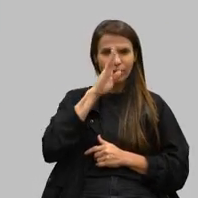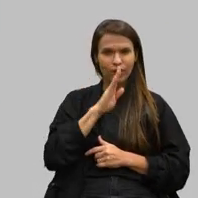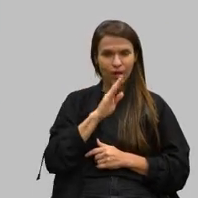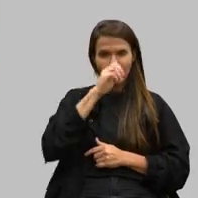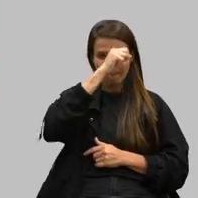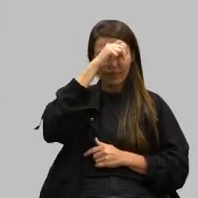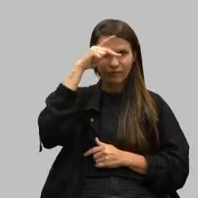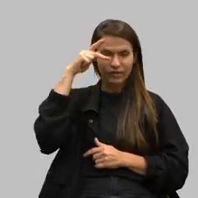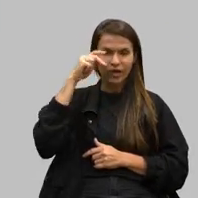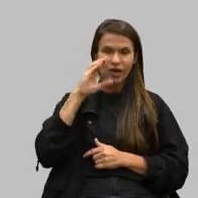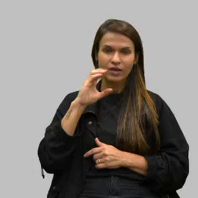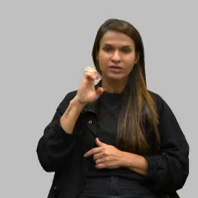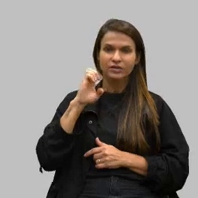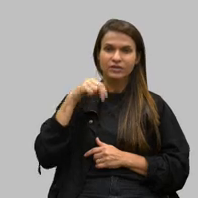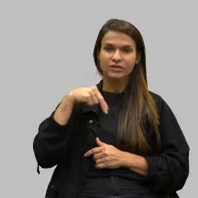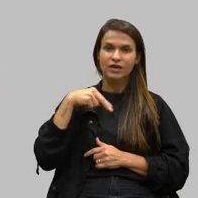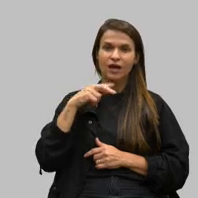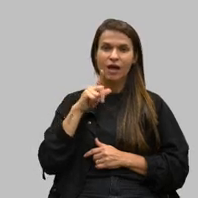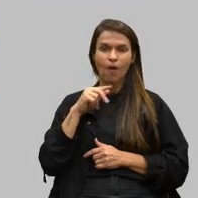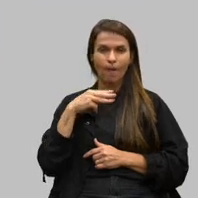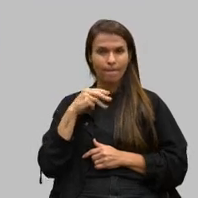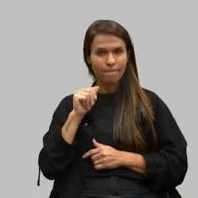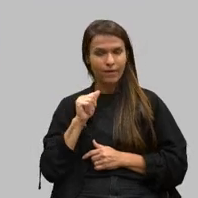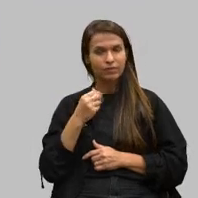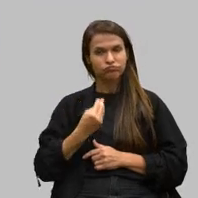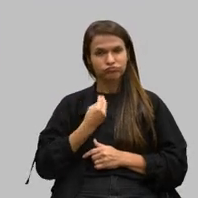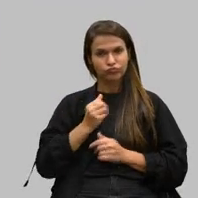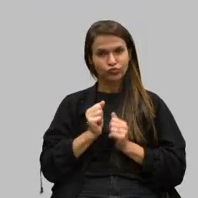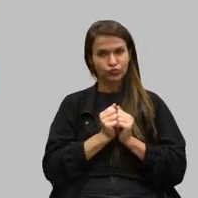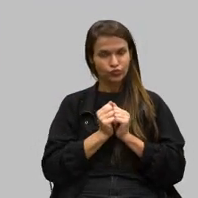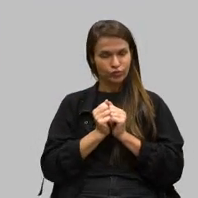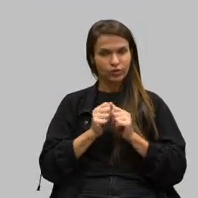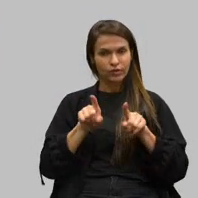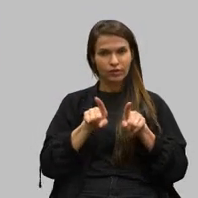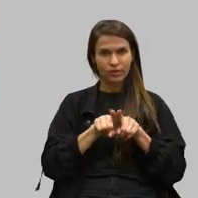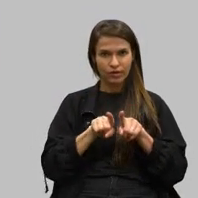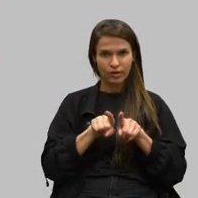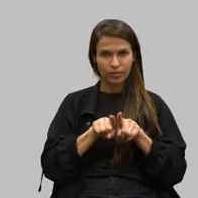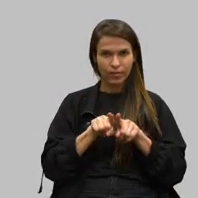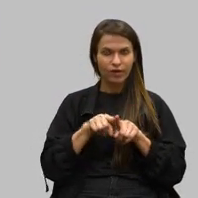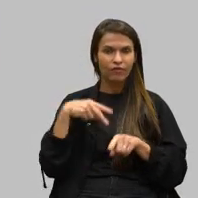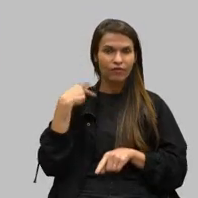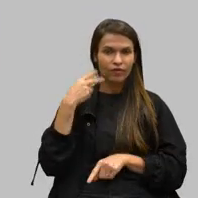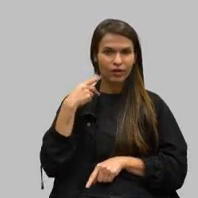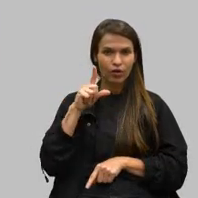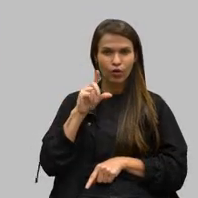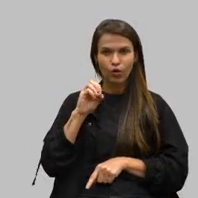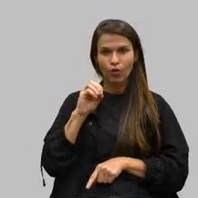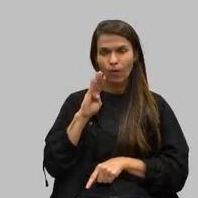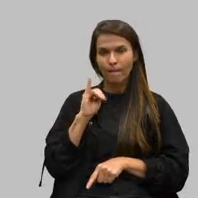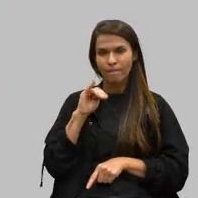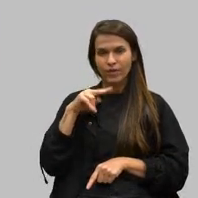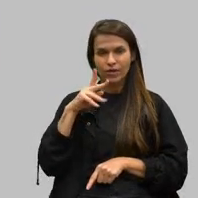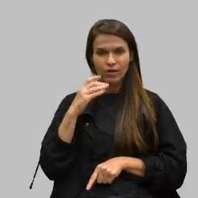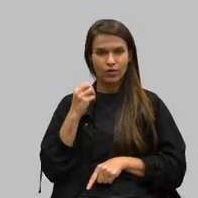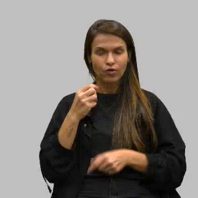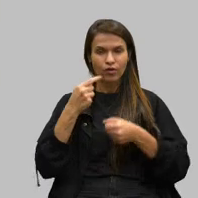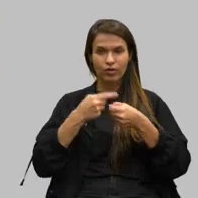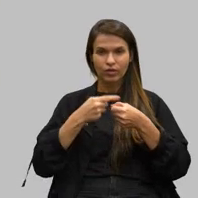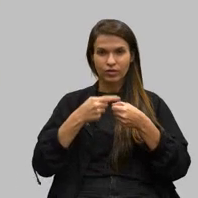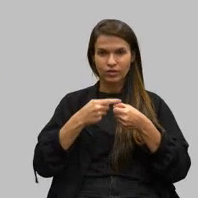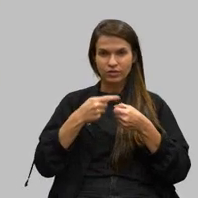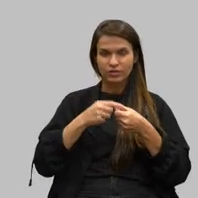Selma, que está ali conosco, e também o vereador Lobinho da cidade de São João do Paraíso.